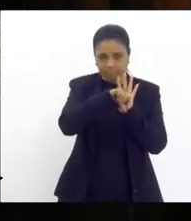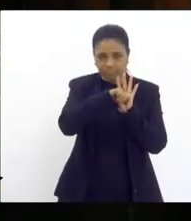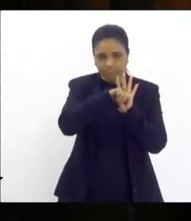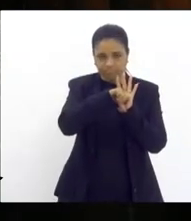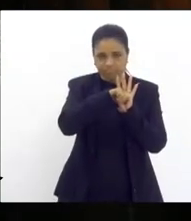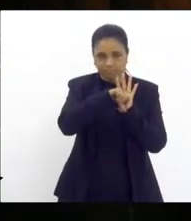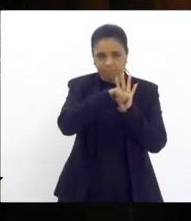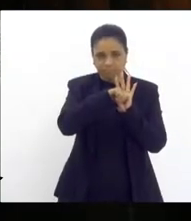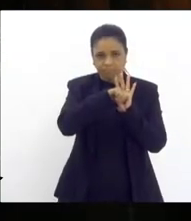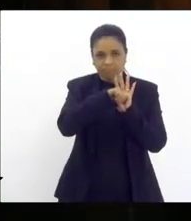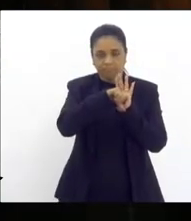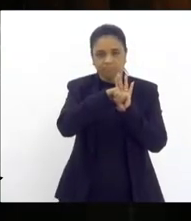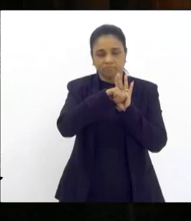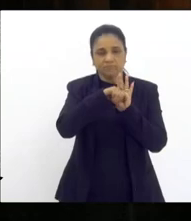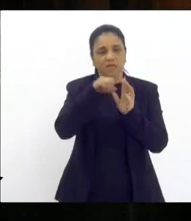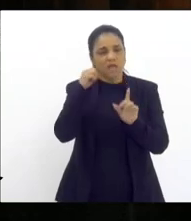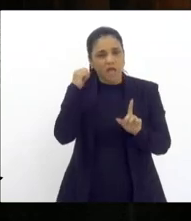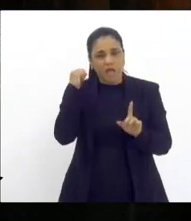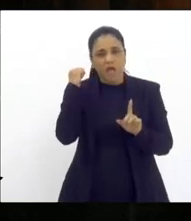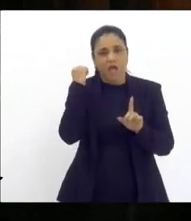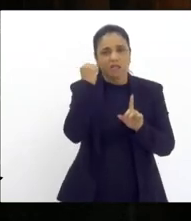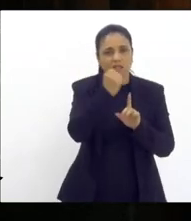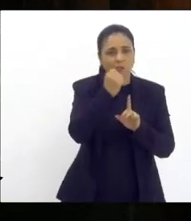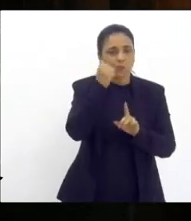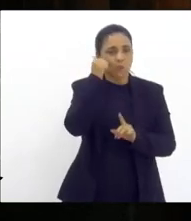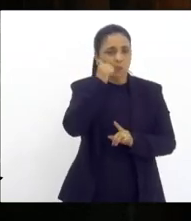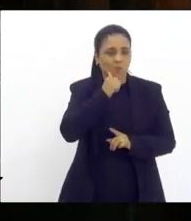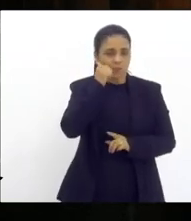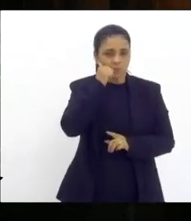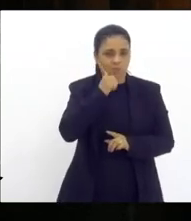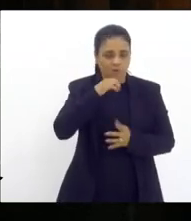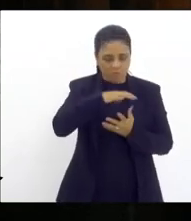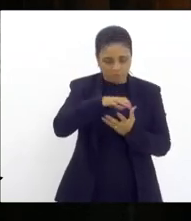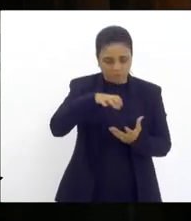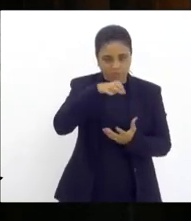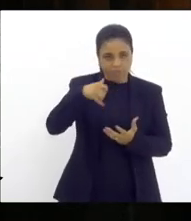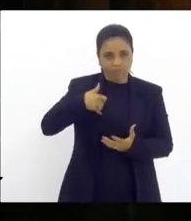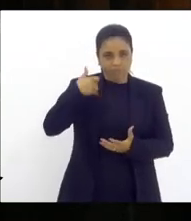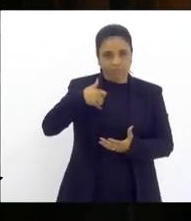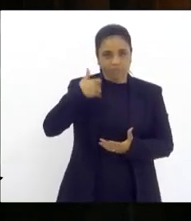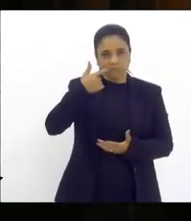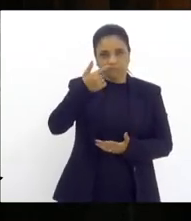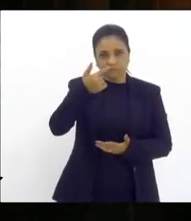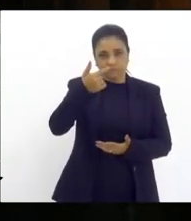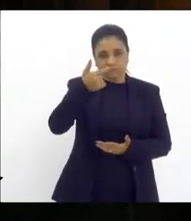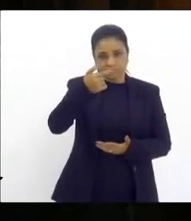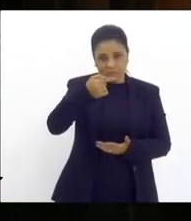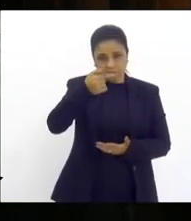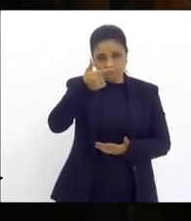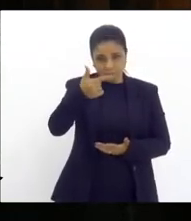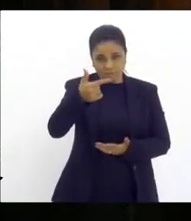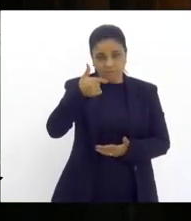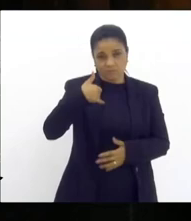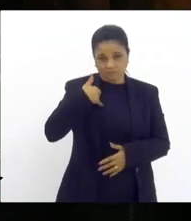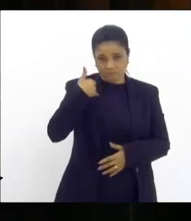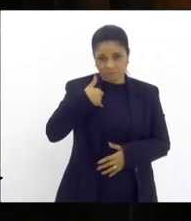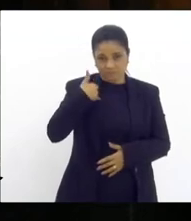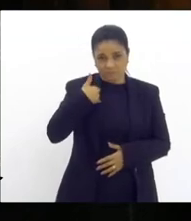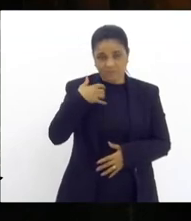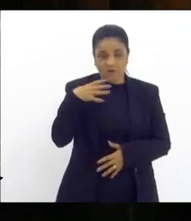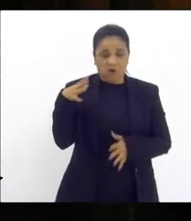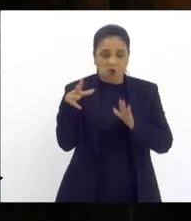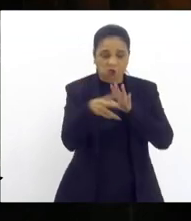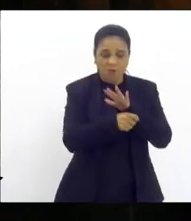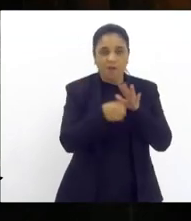atacou covardemente uma idosa de 72 anos para lhe Roubar o seu